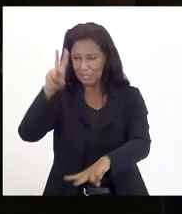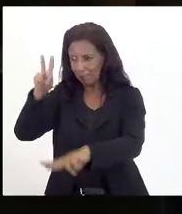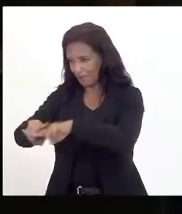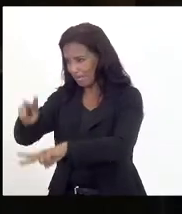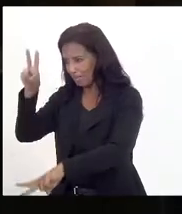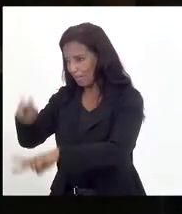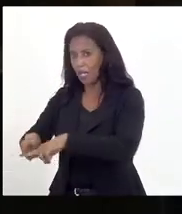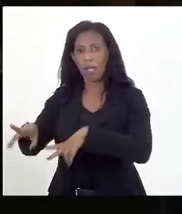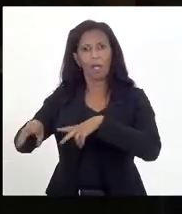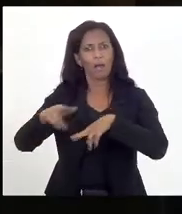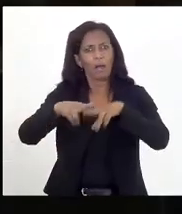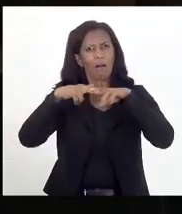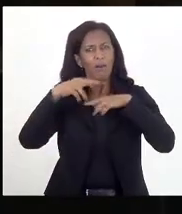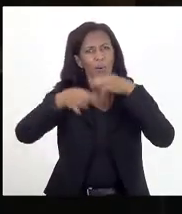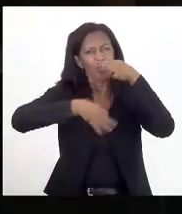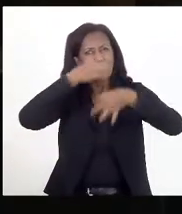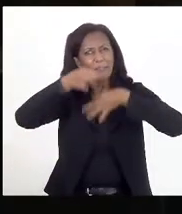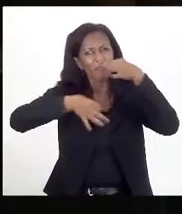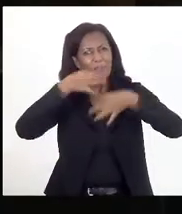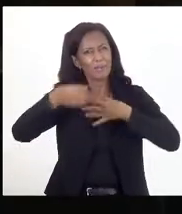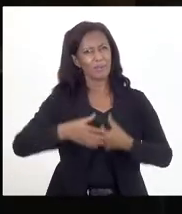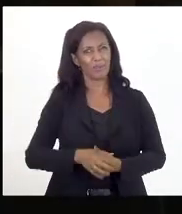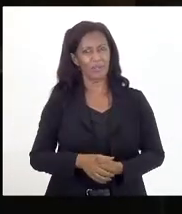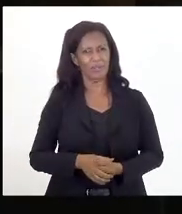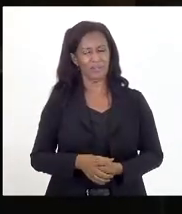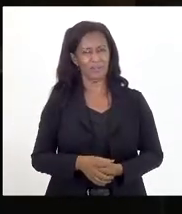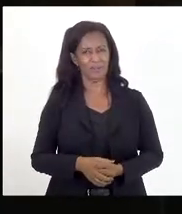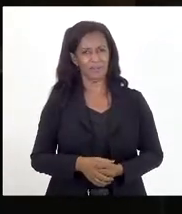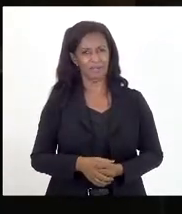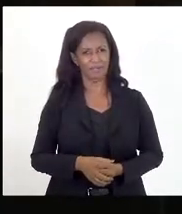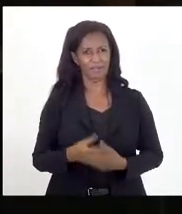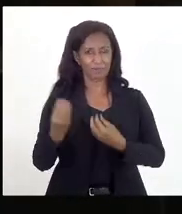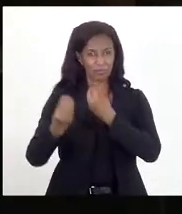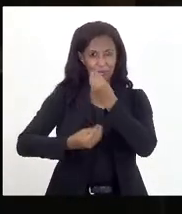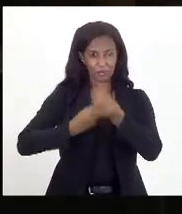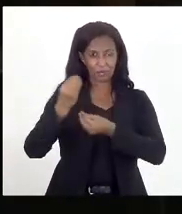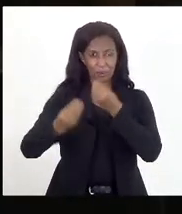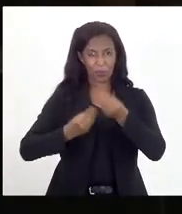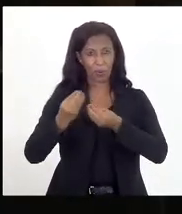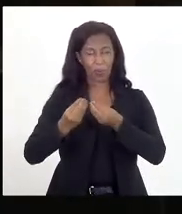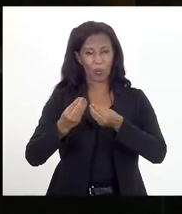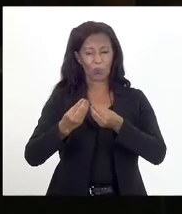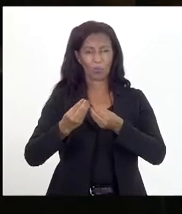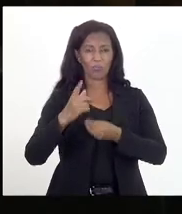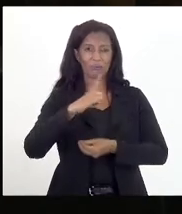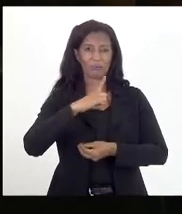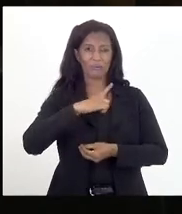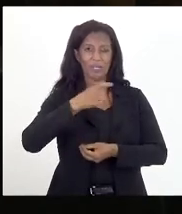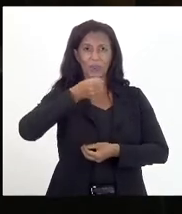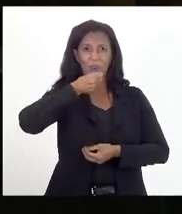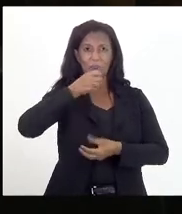opiniões serem censuradas redes como terça Livre